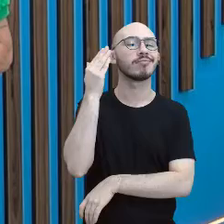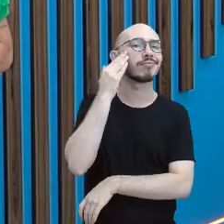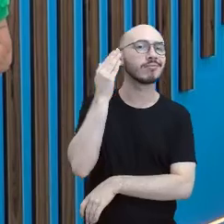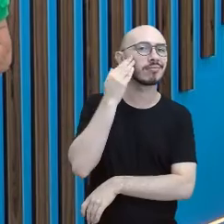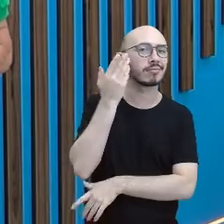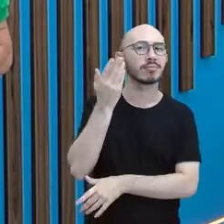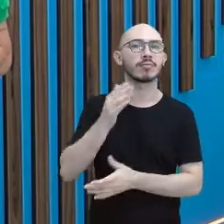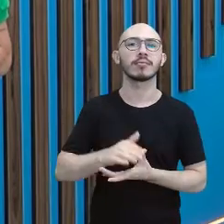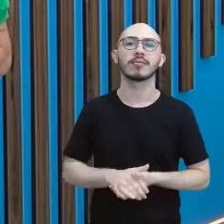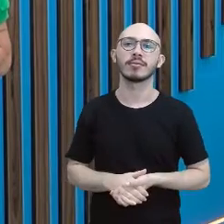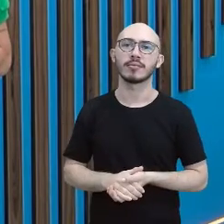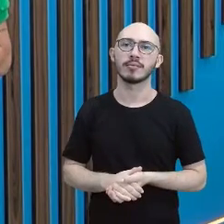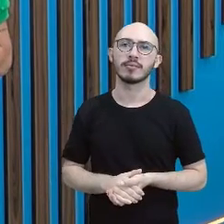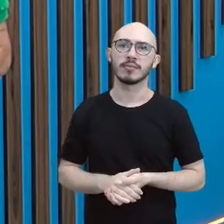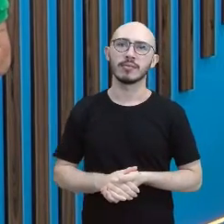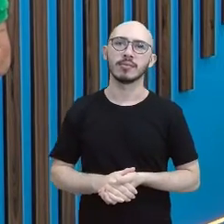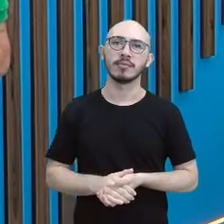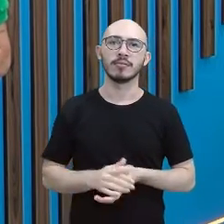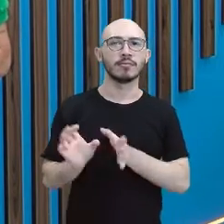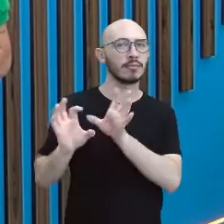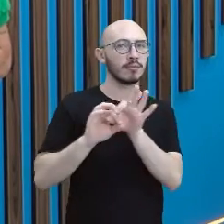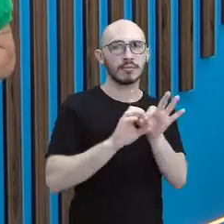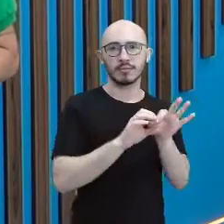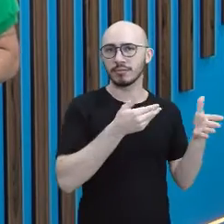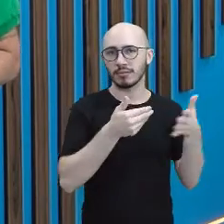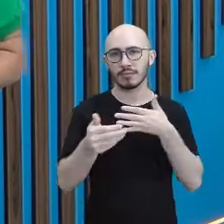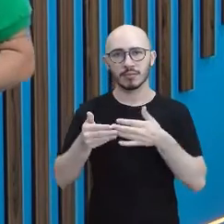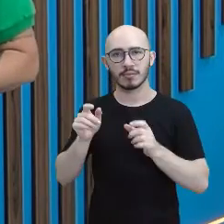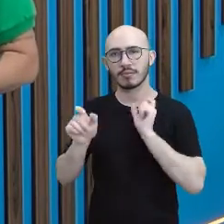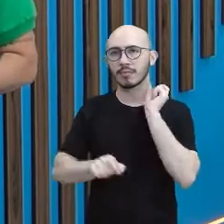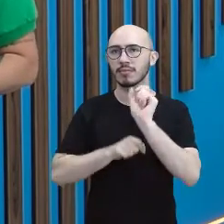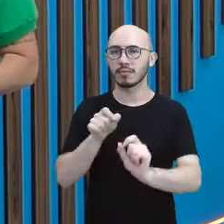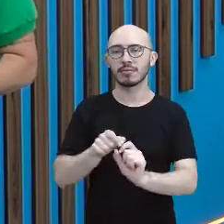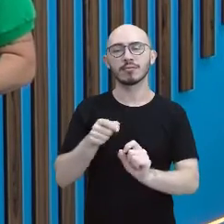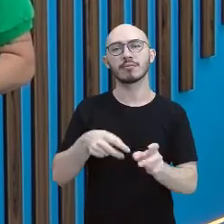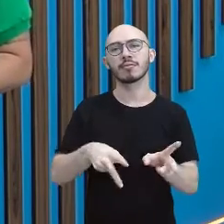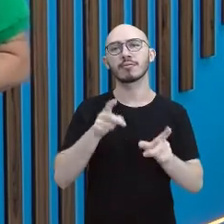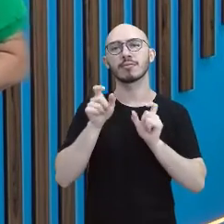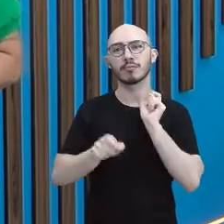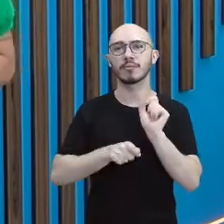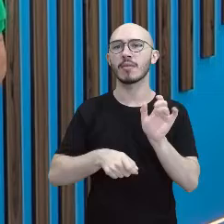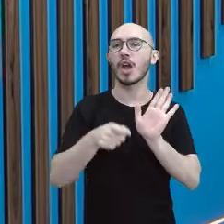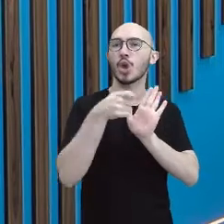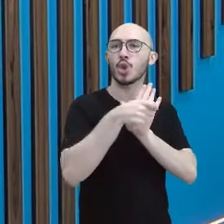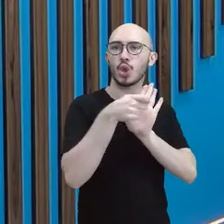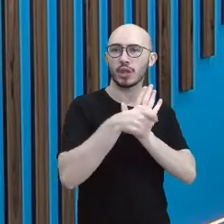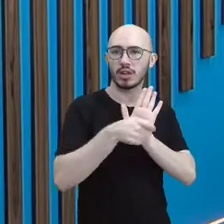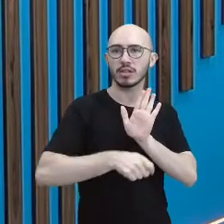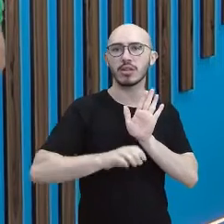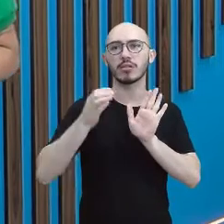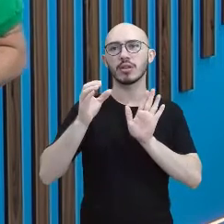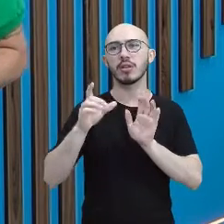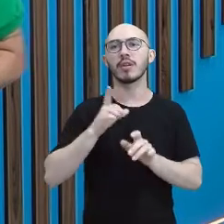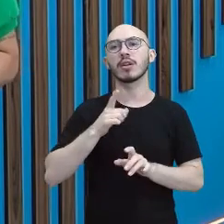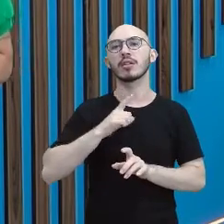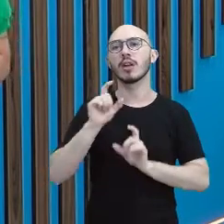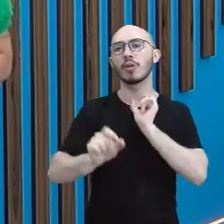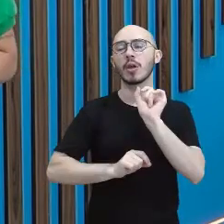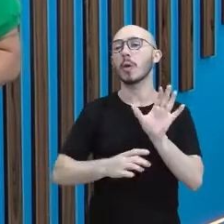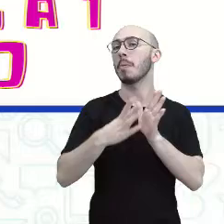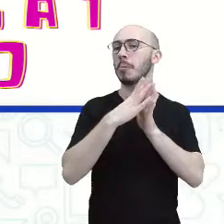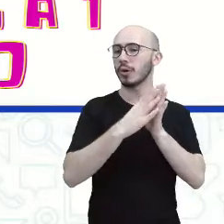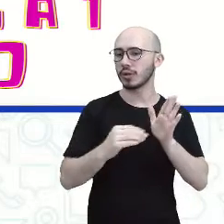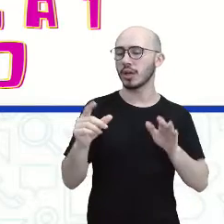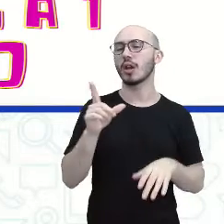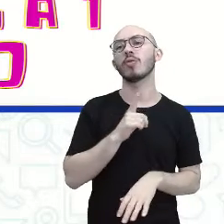compreender todas essas situações, tá certo? Então, a gente vai perceber que a notação científica, ou seja, tem um padrão